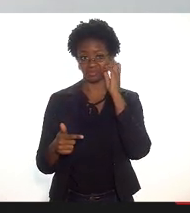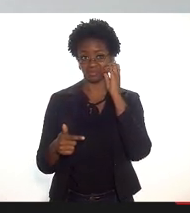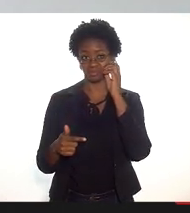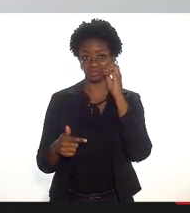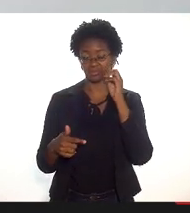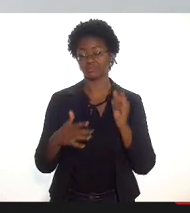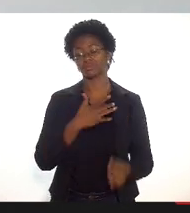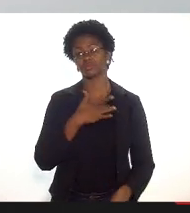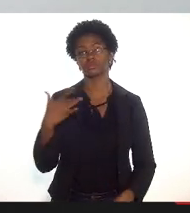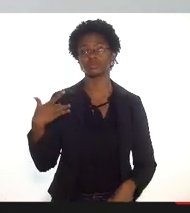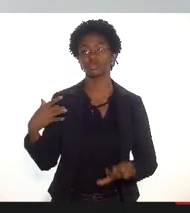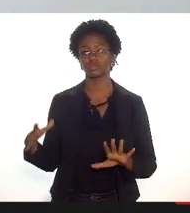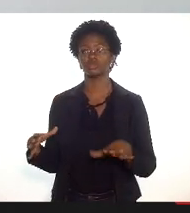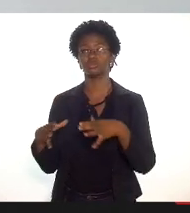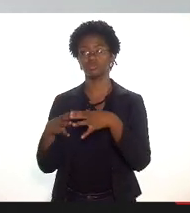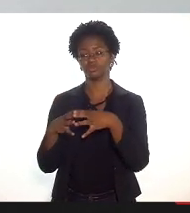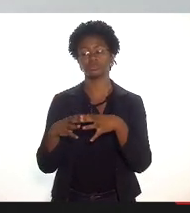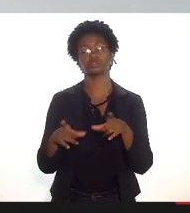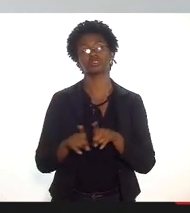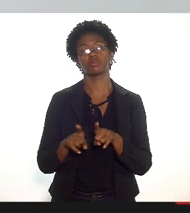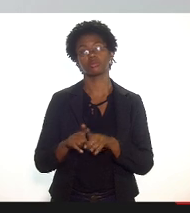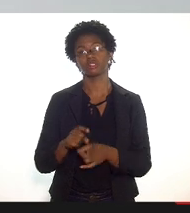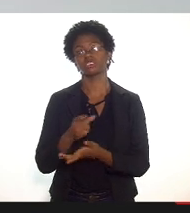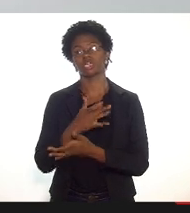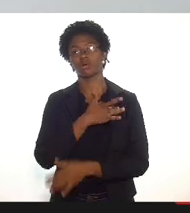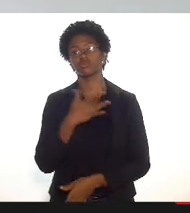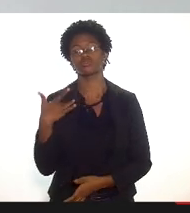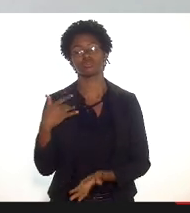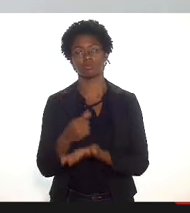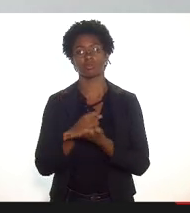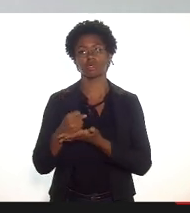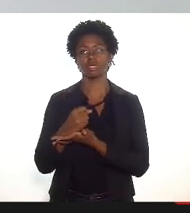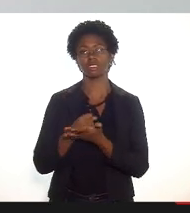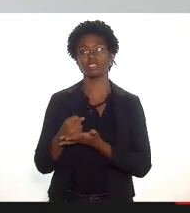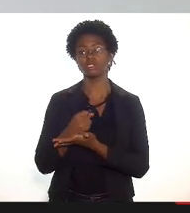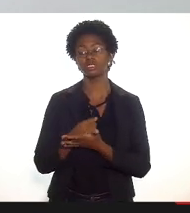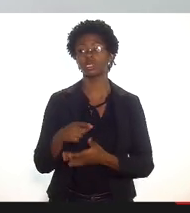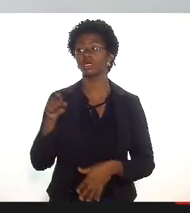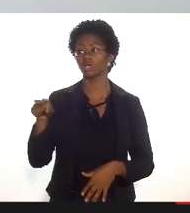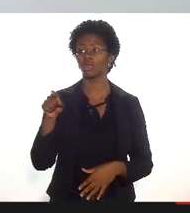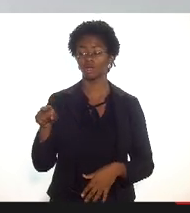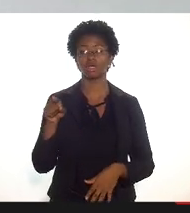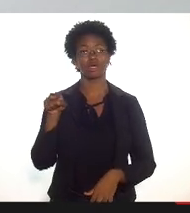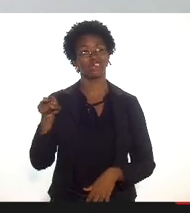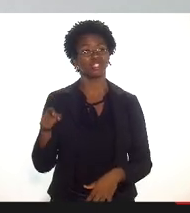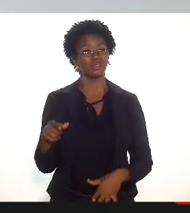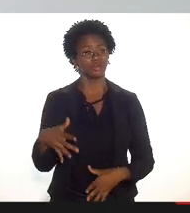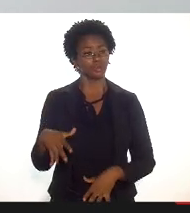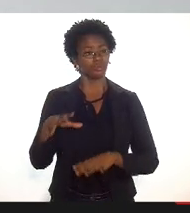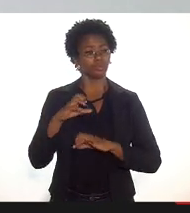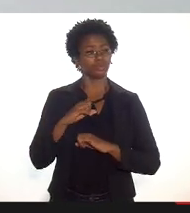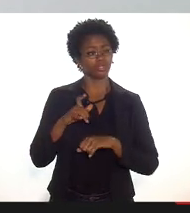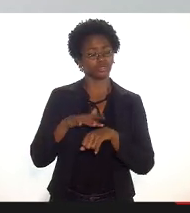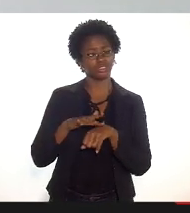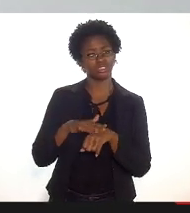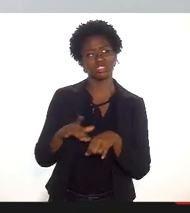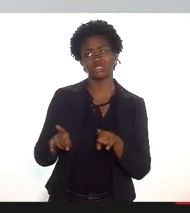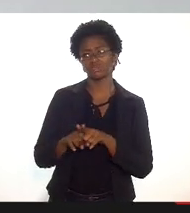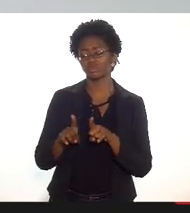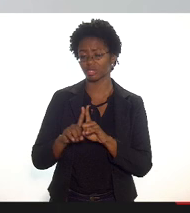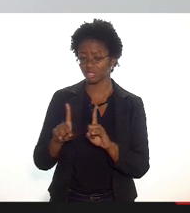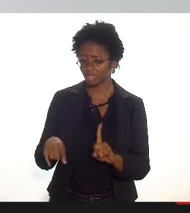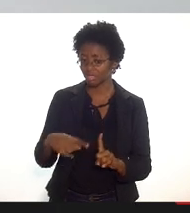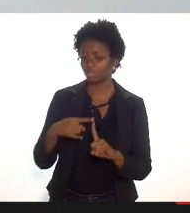atenção básica, um suprimento para que essas pessoas, então, nesse adoecimento, corroborando, então, com